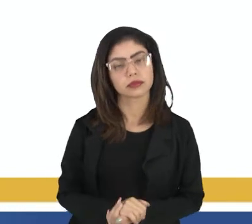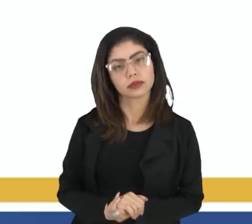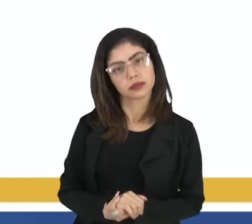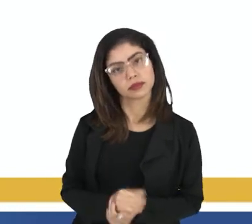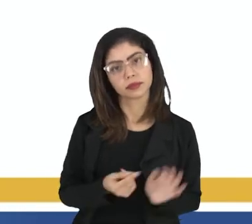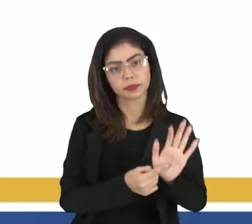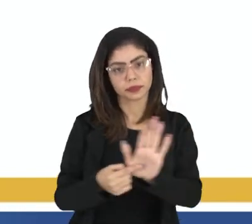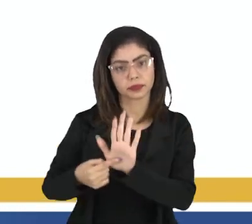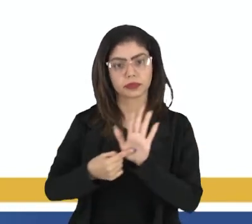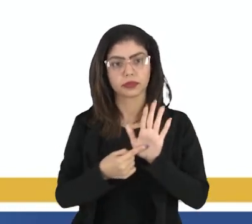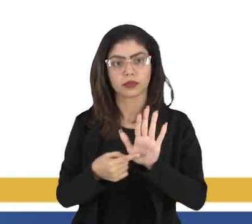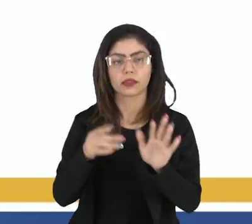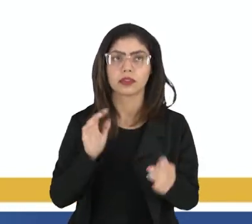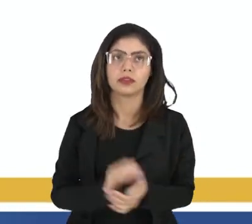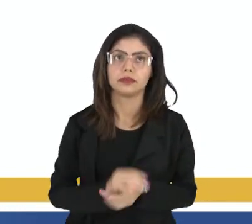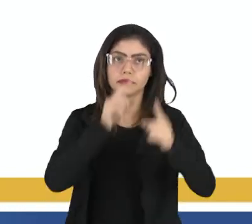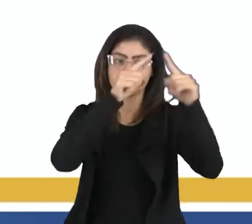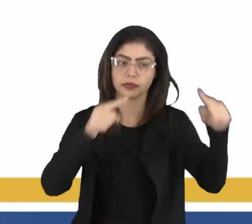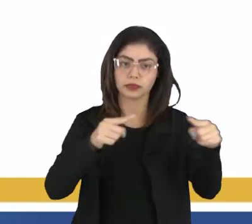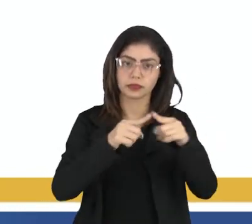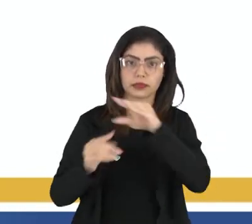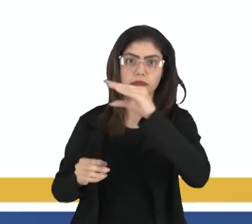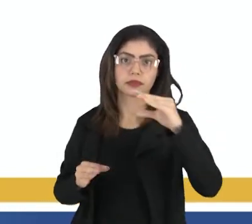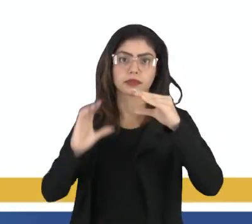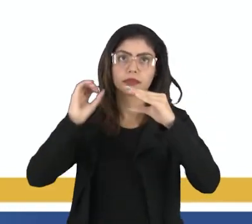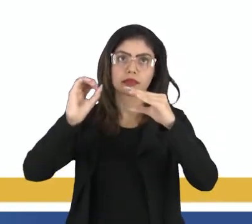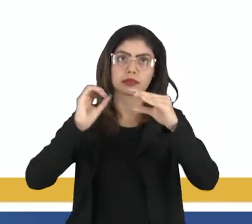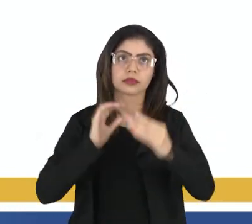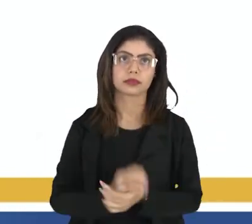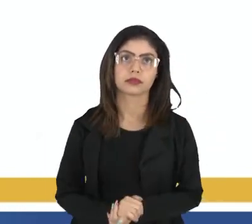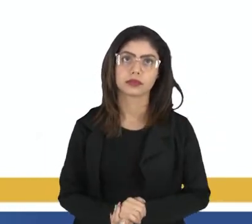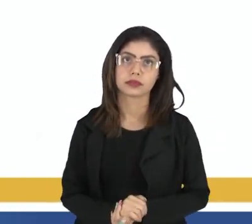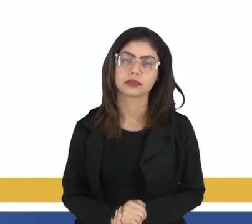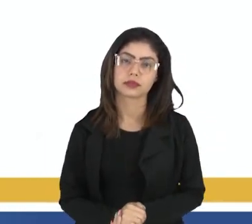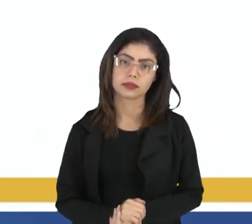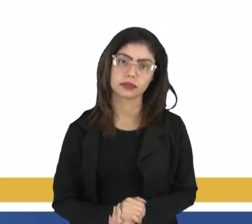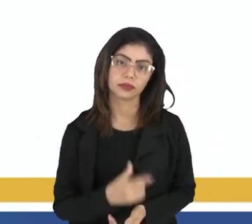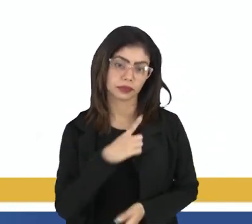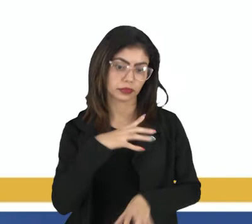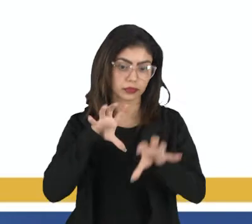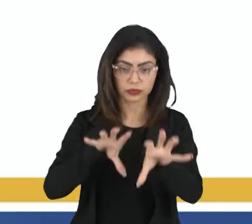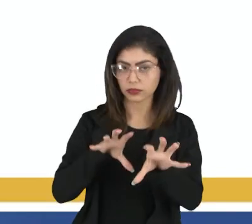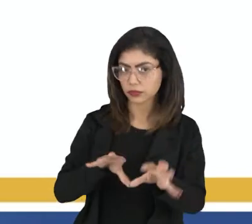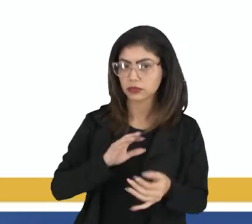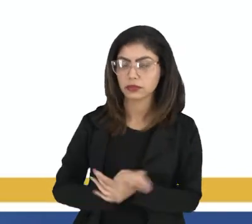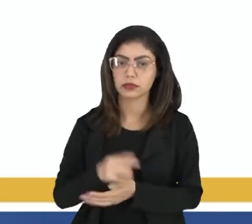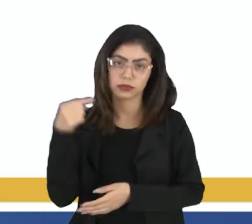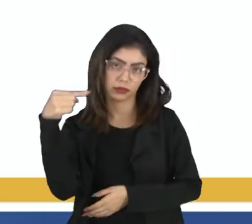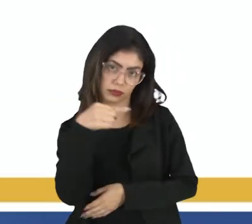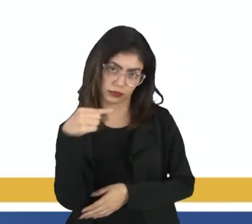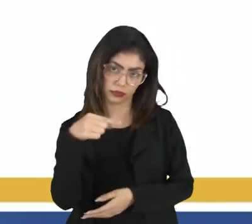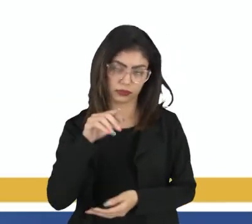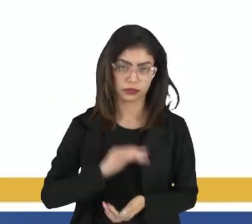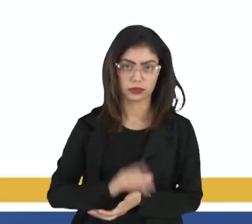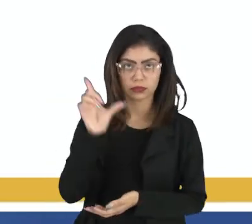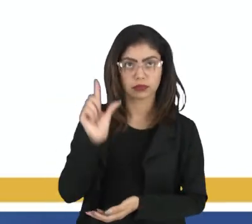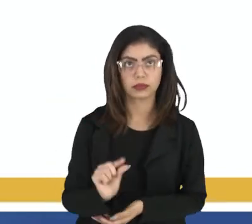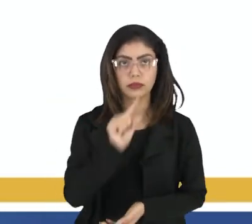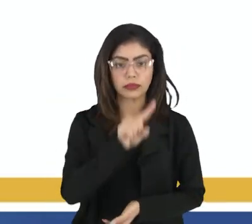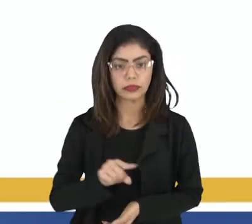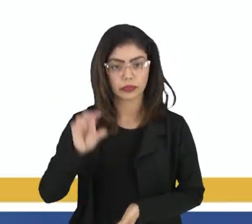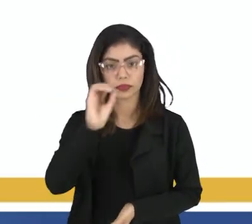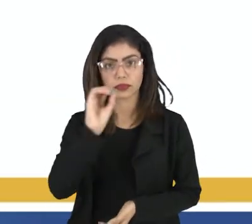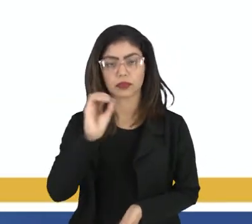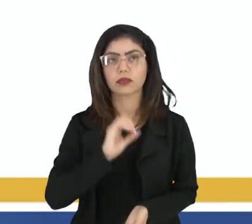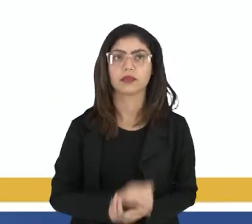vai demonstrar que o meu delta é menor do que 0. Sendo ele menor do que 0, ele não possui raiz